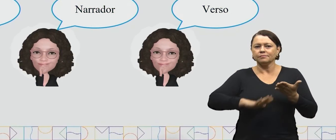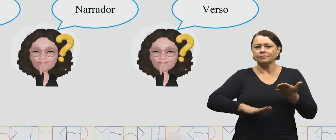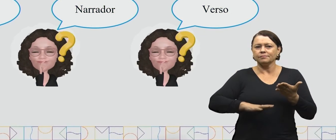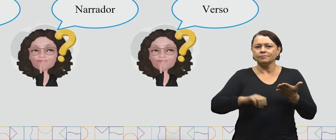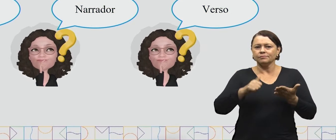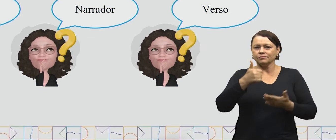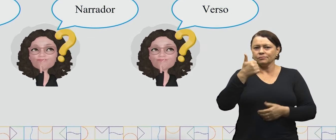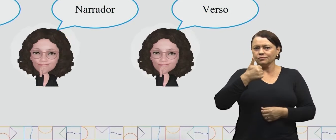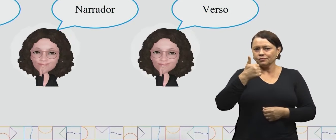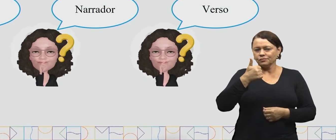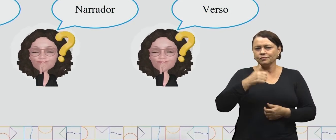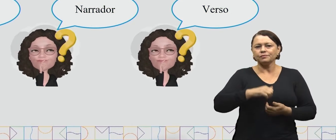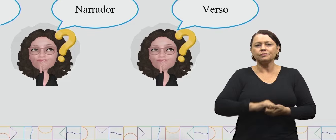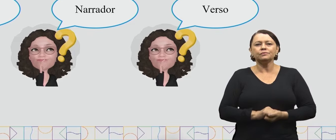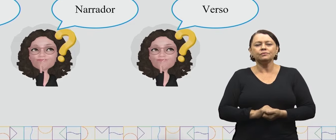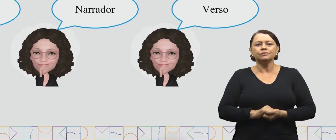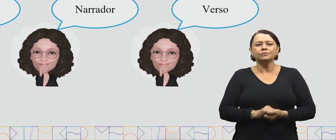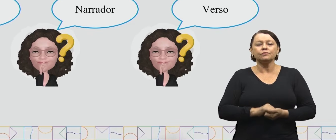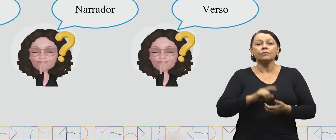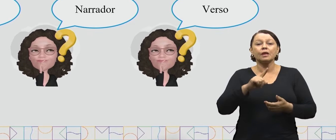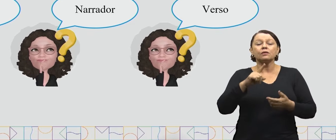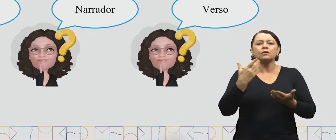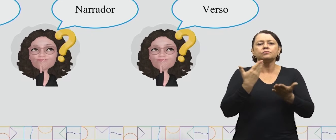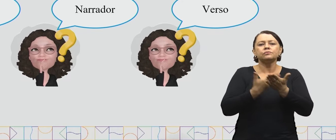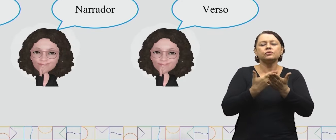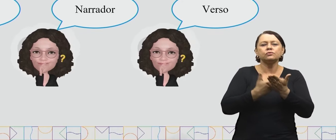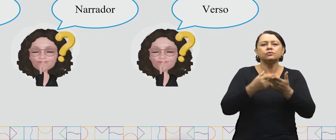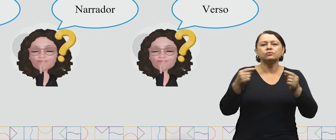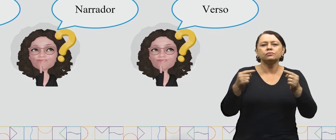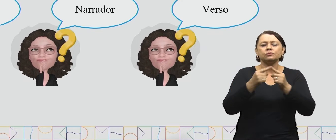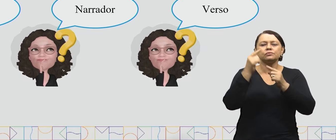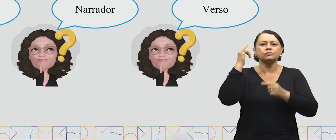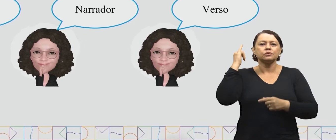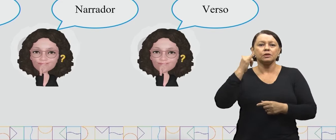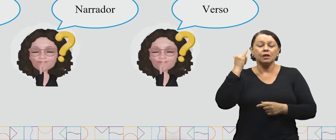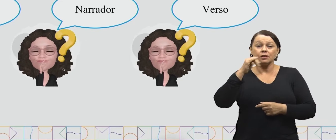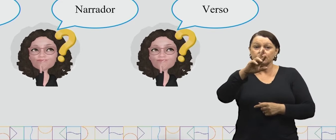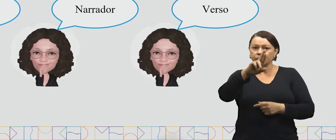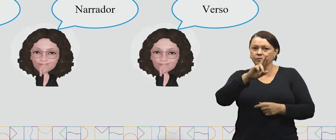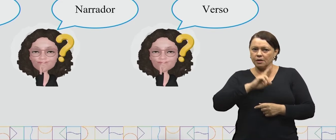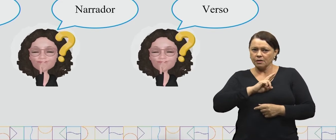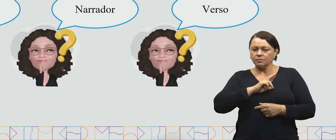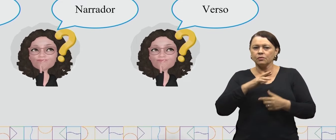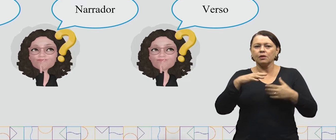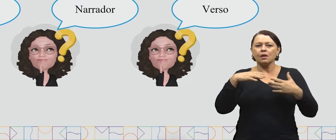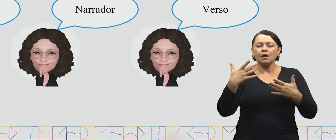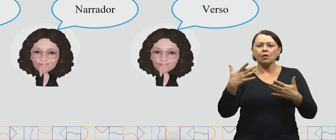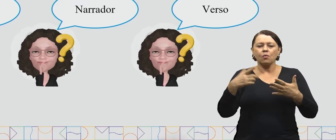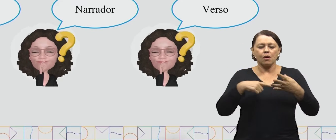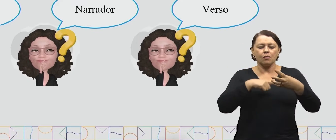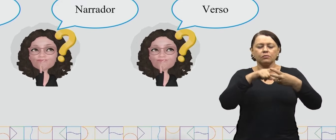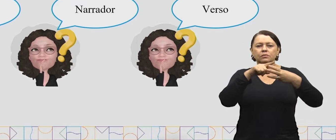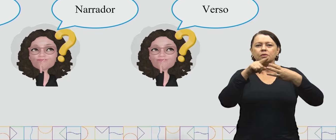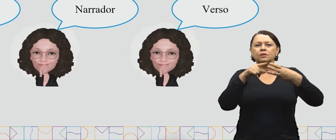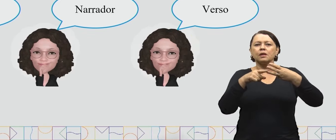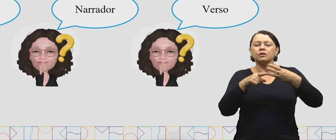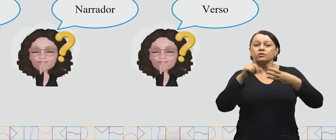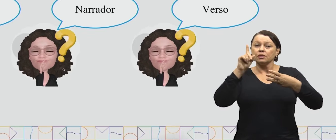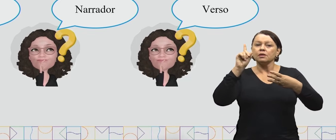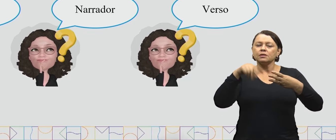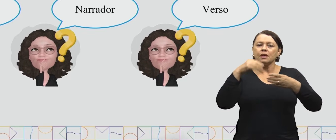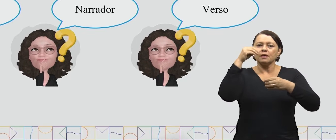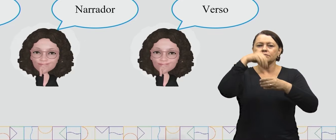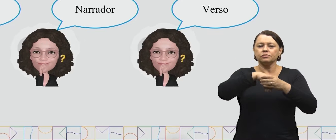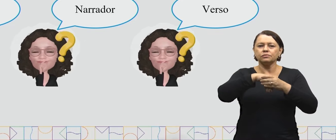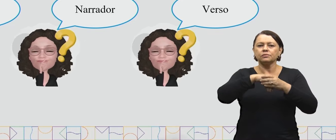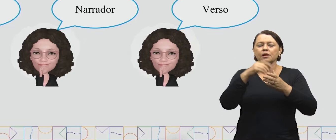Atividade número 1. De acordo com os seus estudos sobre as narrativas, responda: qual das opções abaixo faz